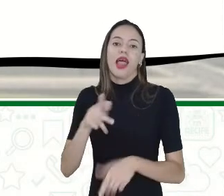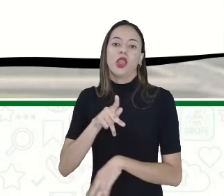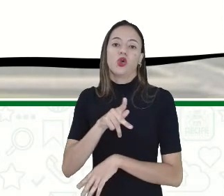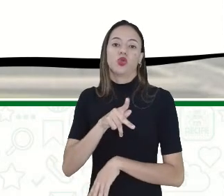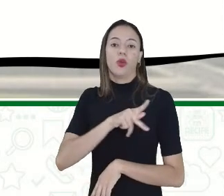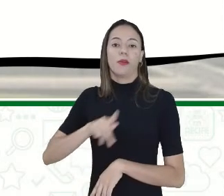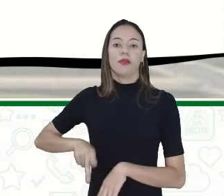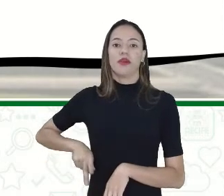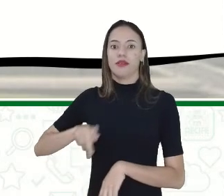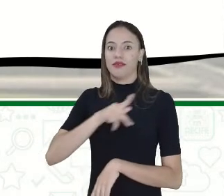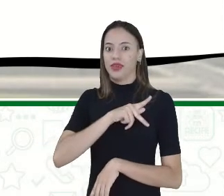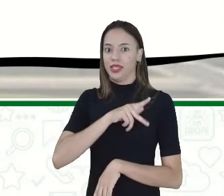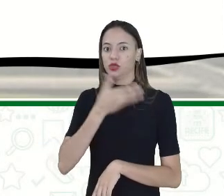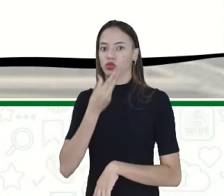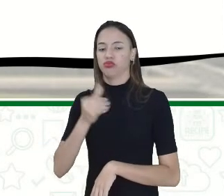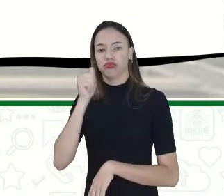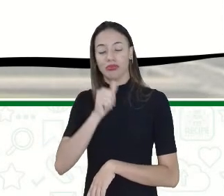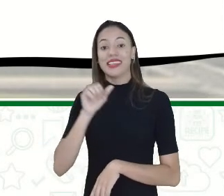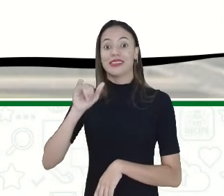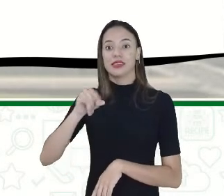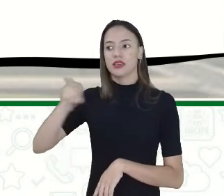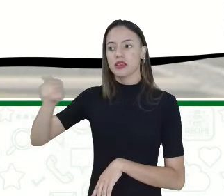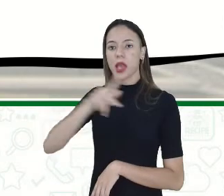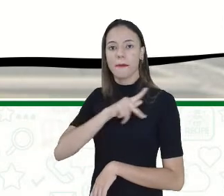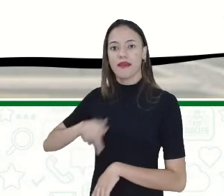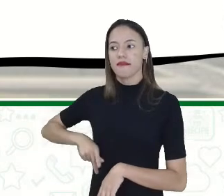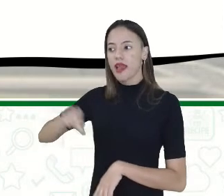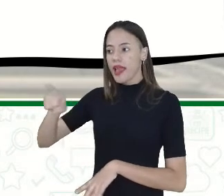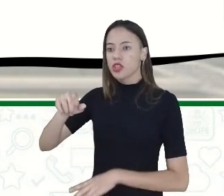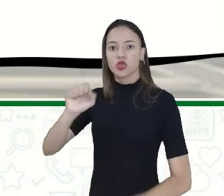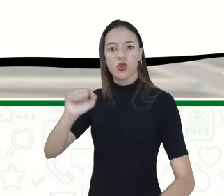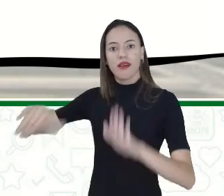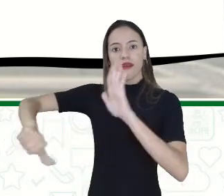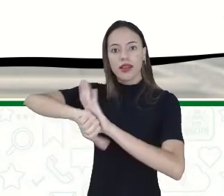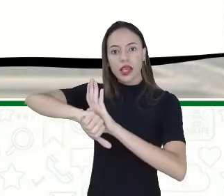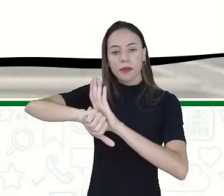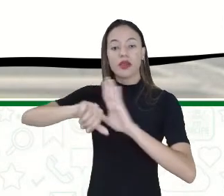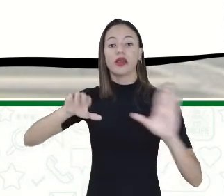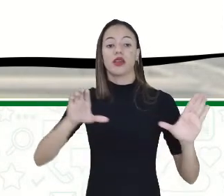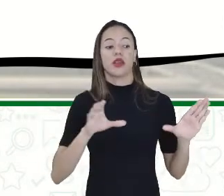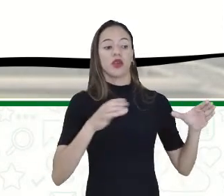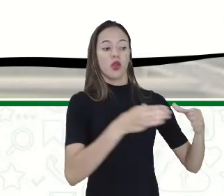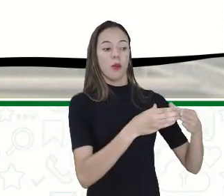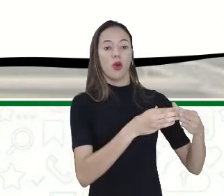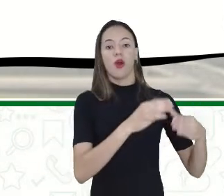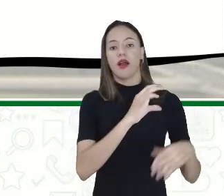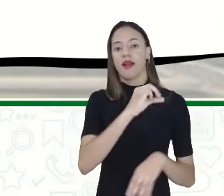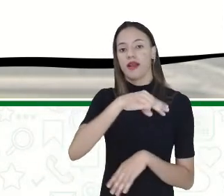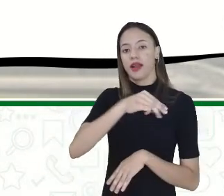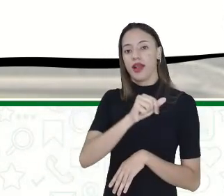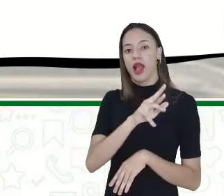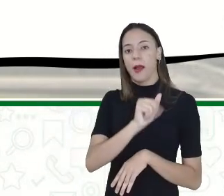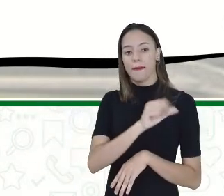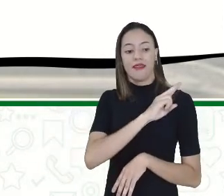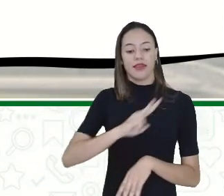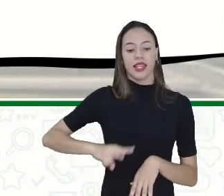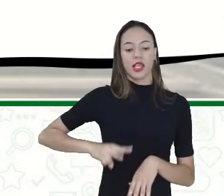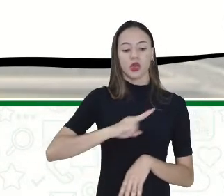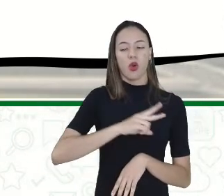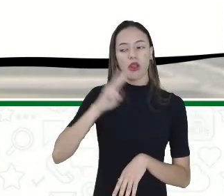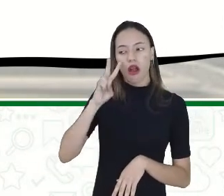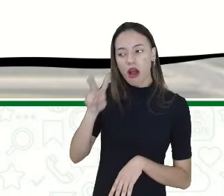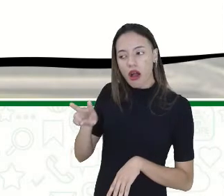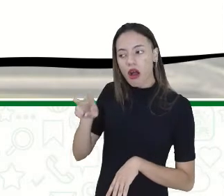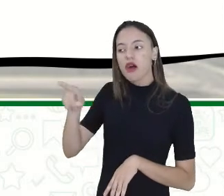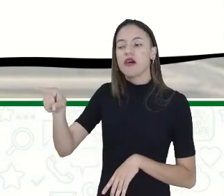se ele estiver cometendo algum crime, é a Câmara dos Vereadores que vai levar para votação